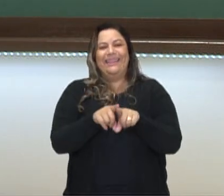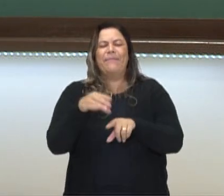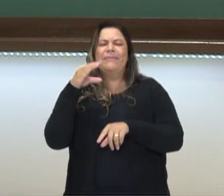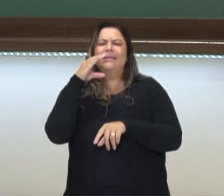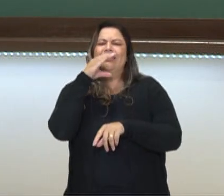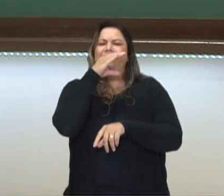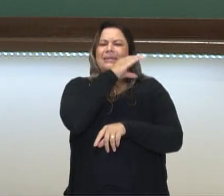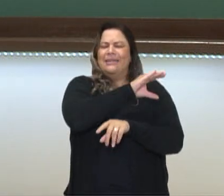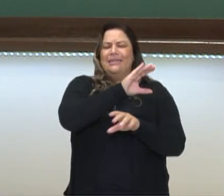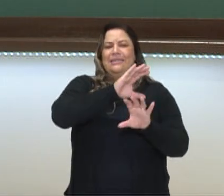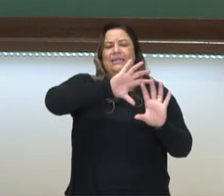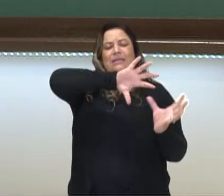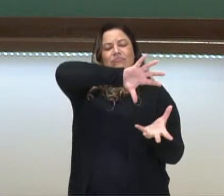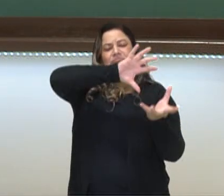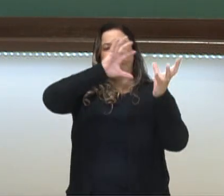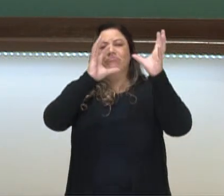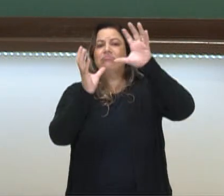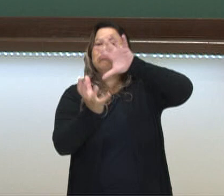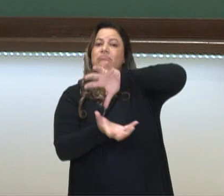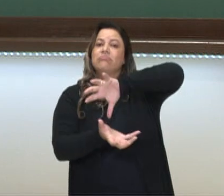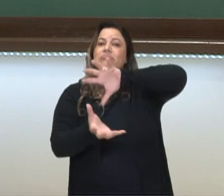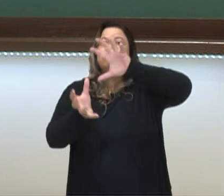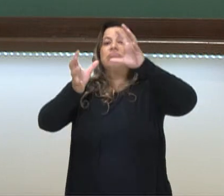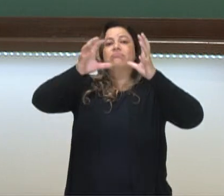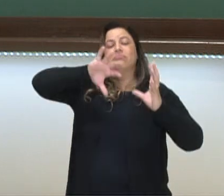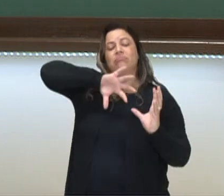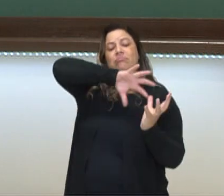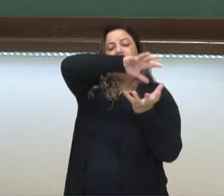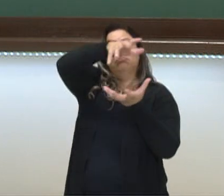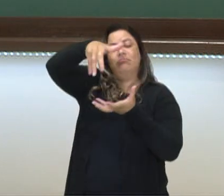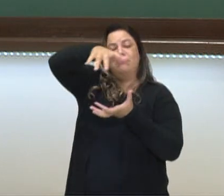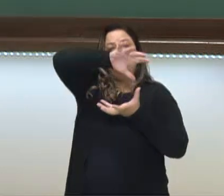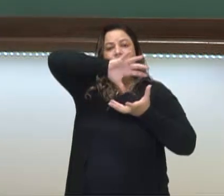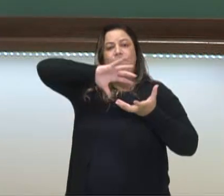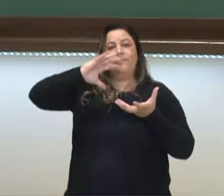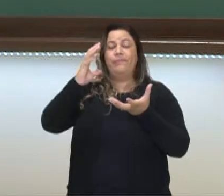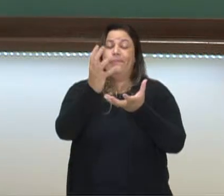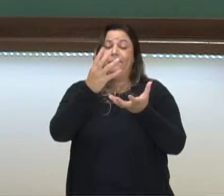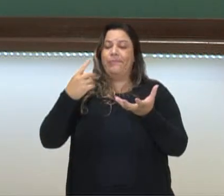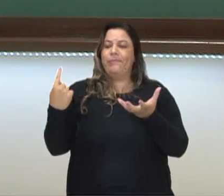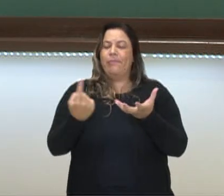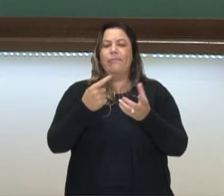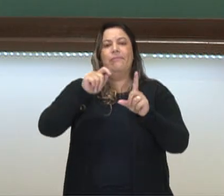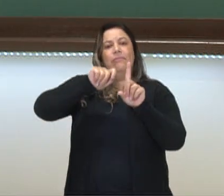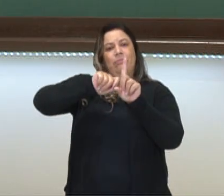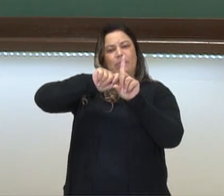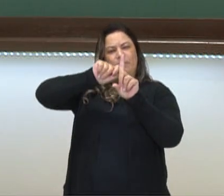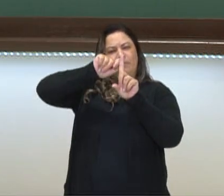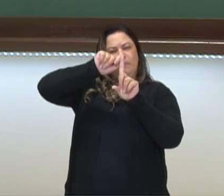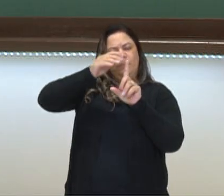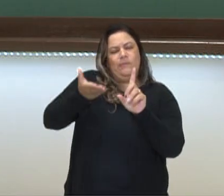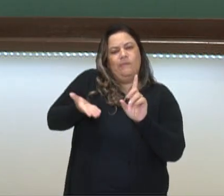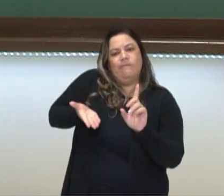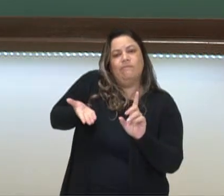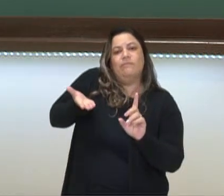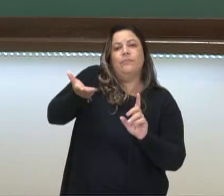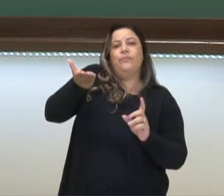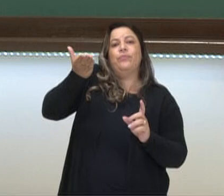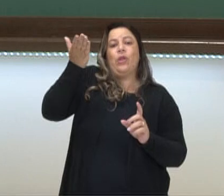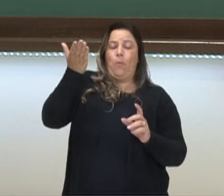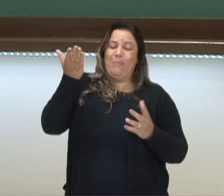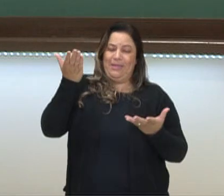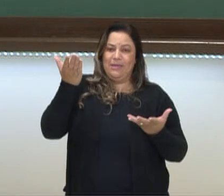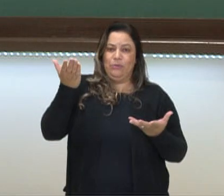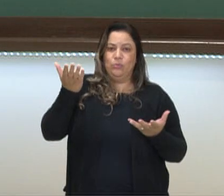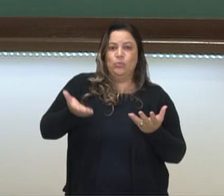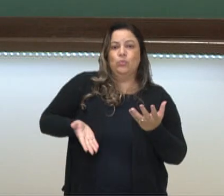uma outra condição que ocorre em função do aumento da temperatura média do nosso planeta. E